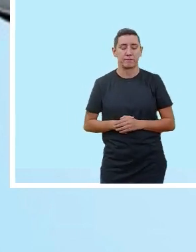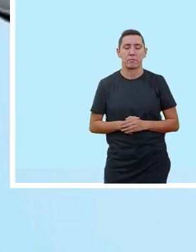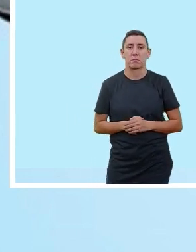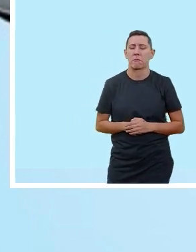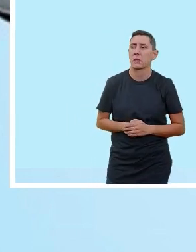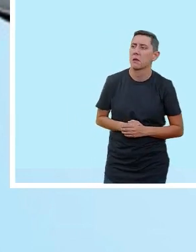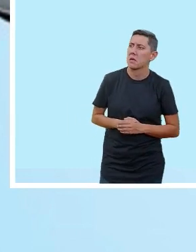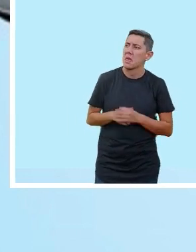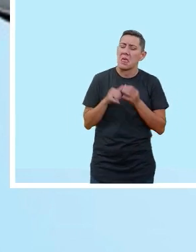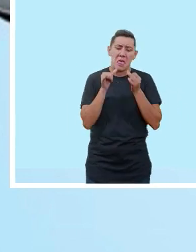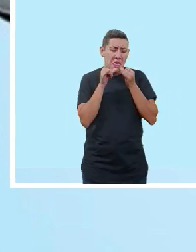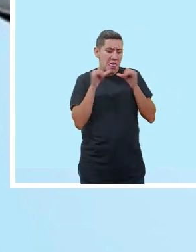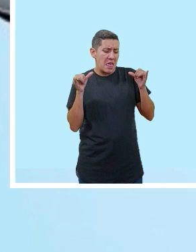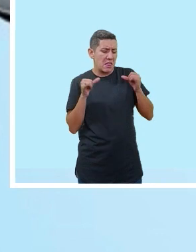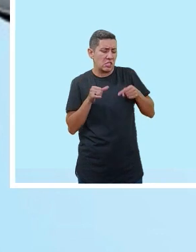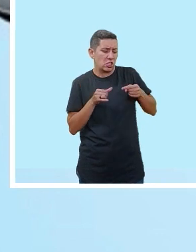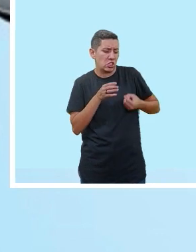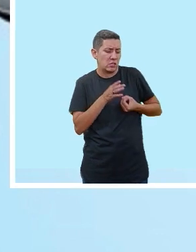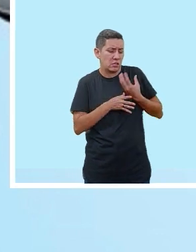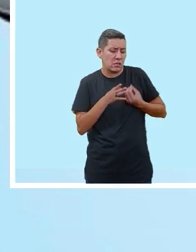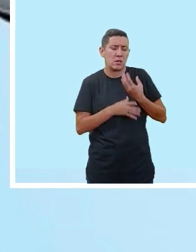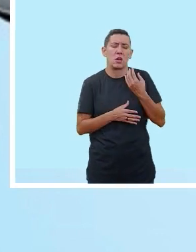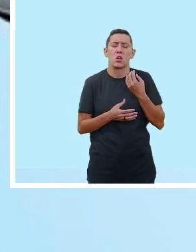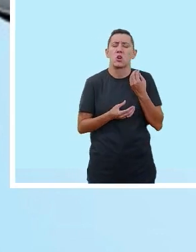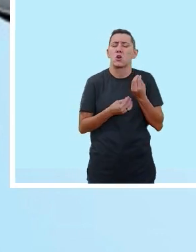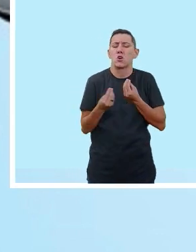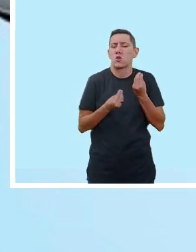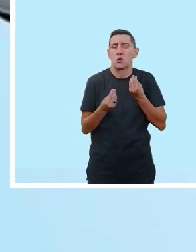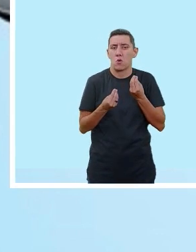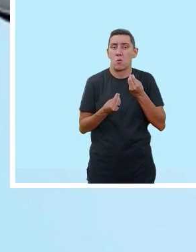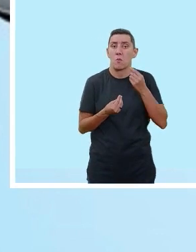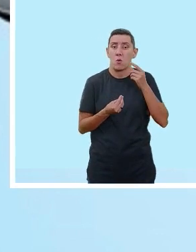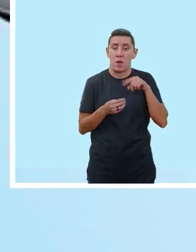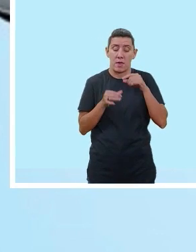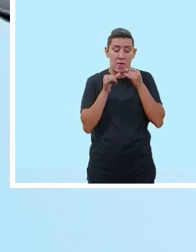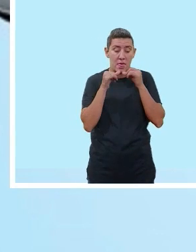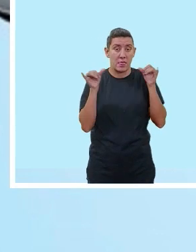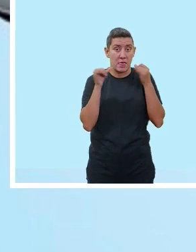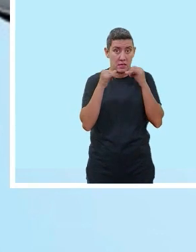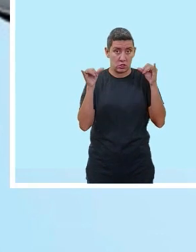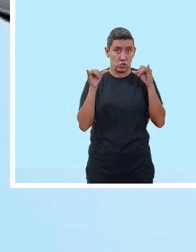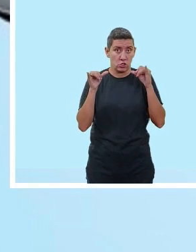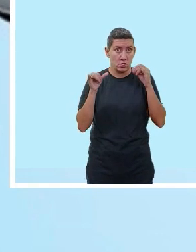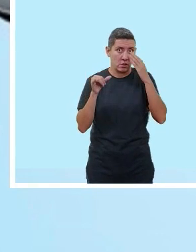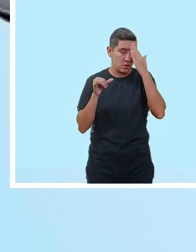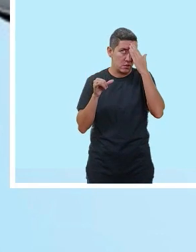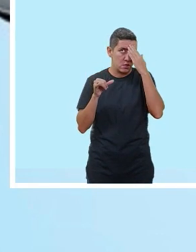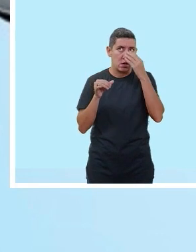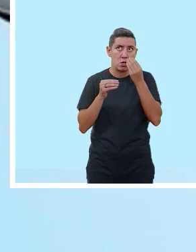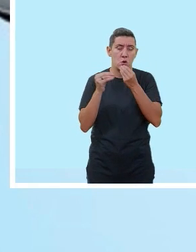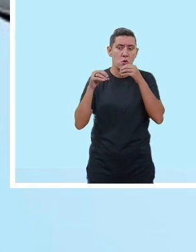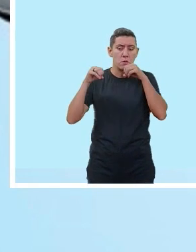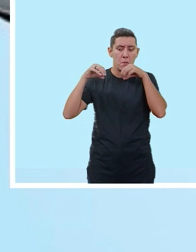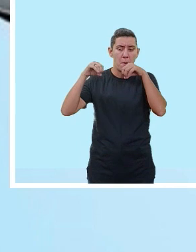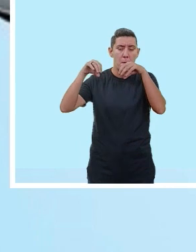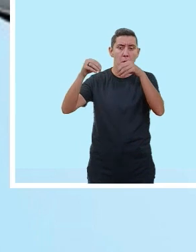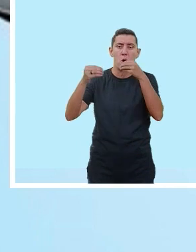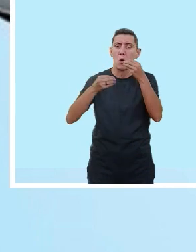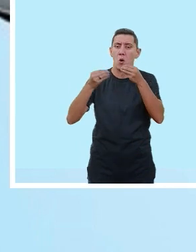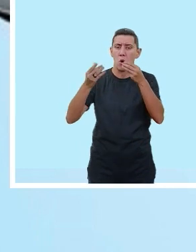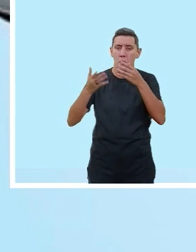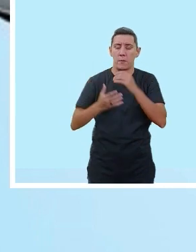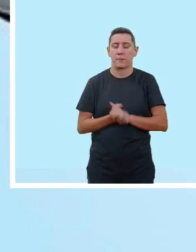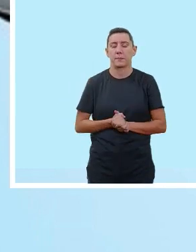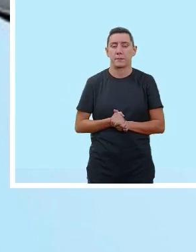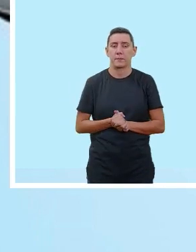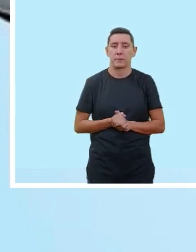energia, nós estamos falando na questão de geração de energia elétrica, né? Então, como que a Huawei trabalha